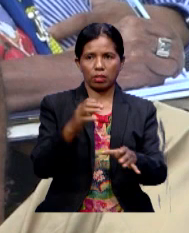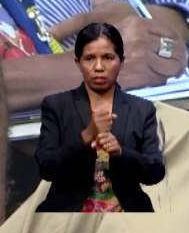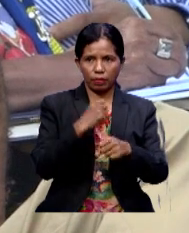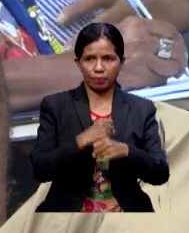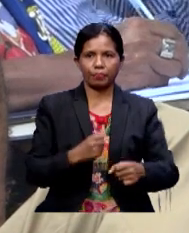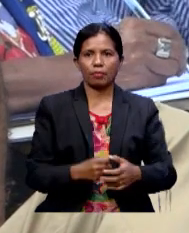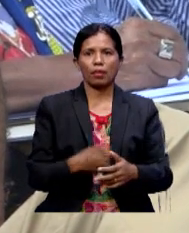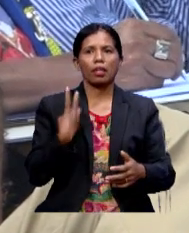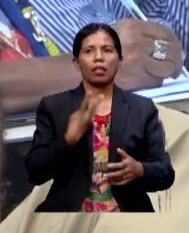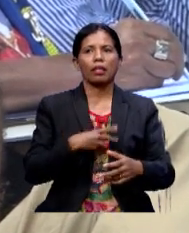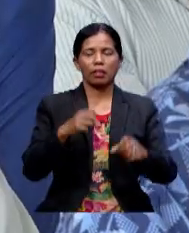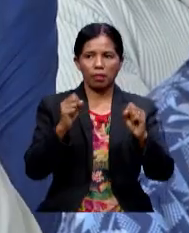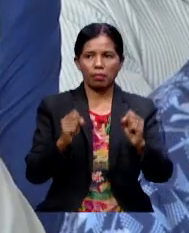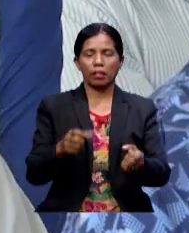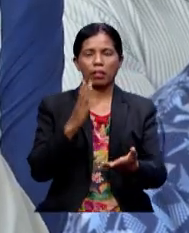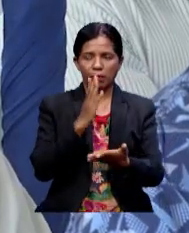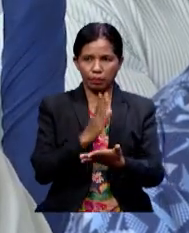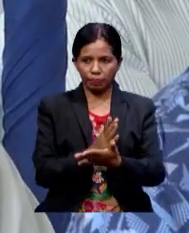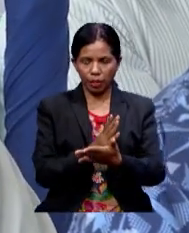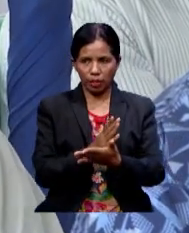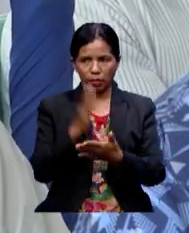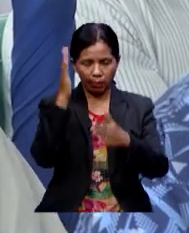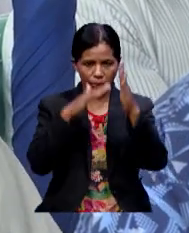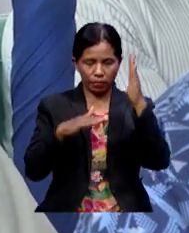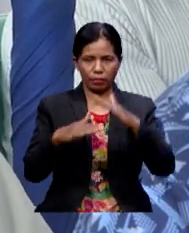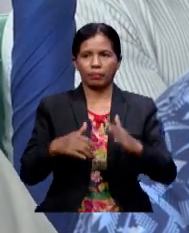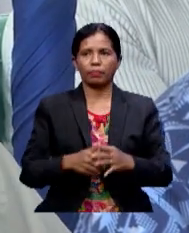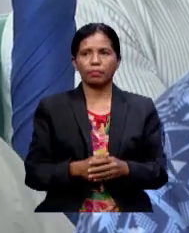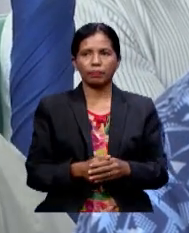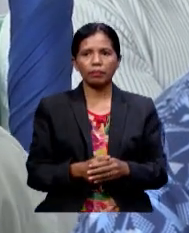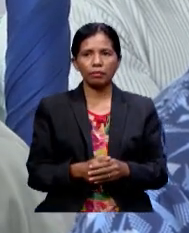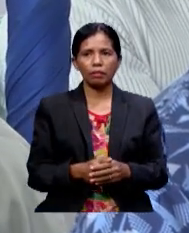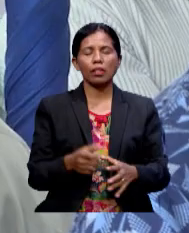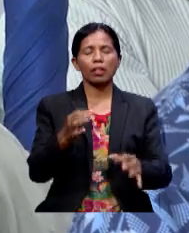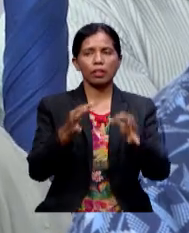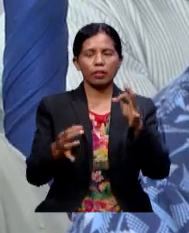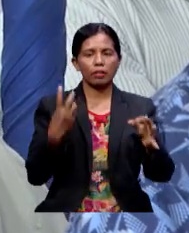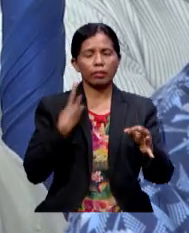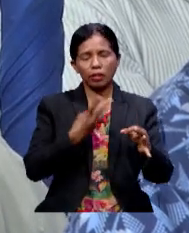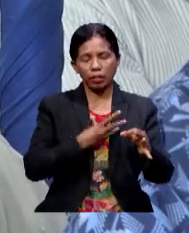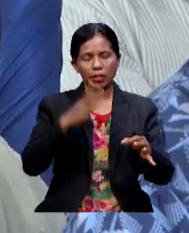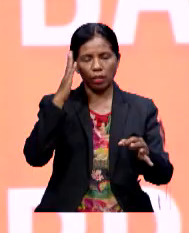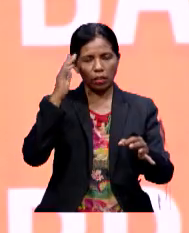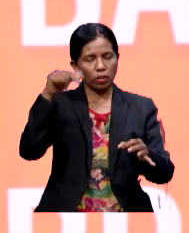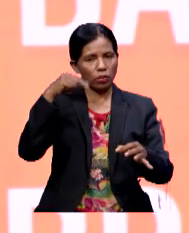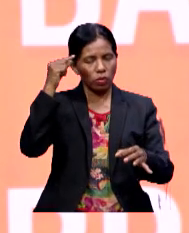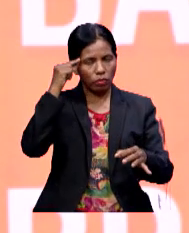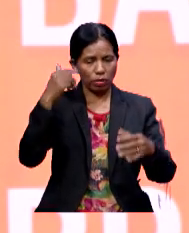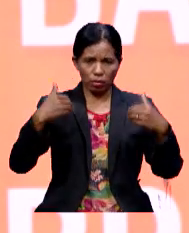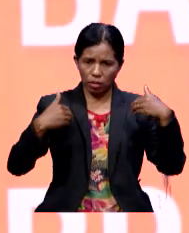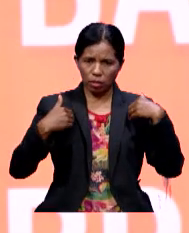Nem aqui também lhe prevene conflito. Claro, e também o governo central e a responsabilidade do